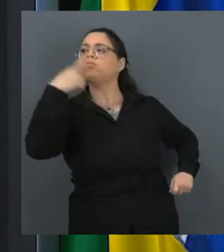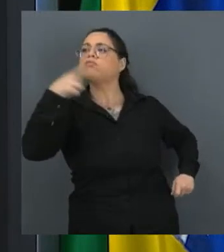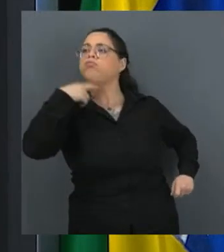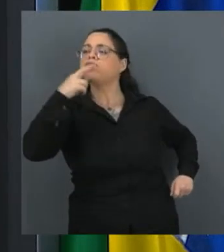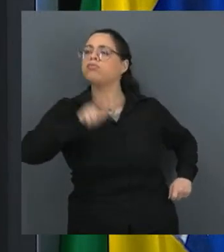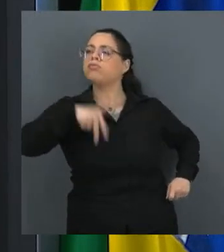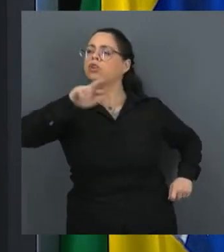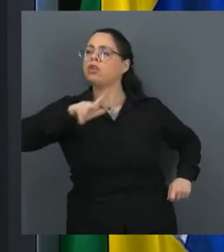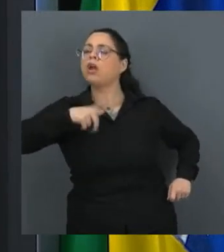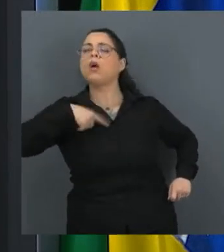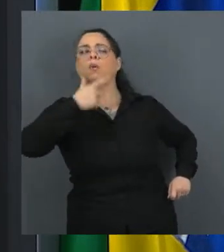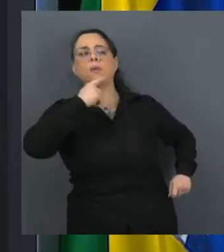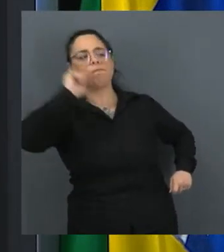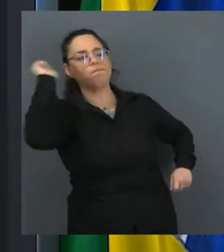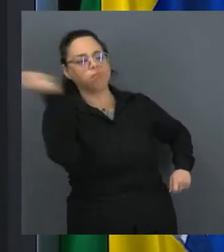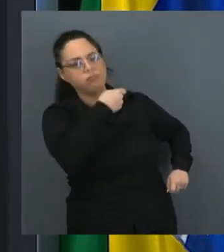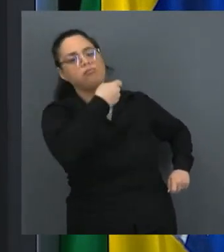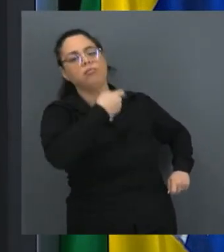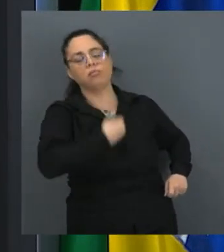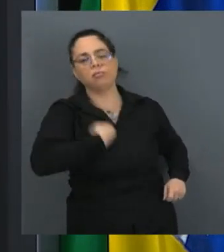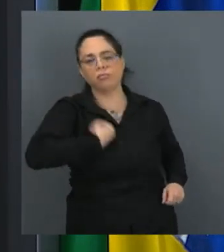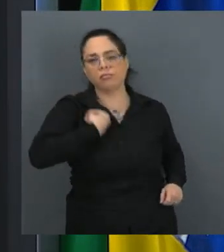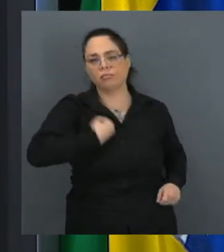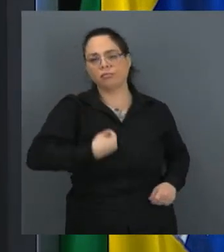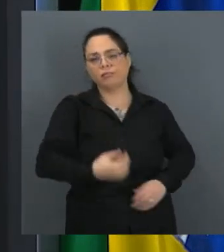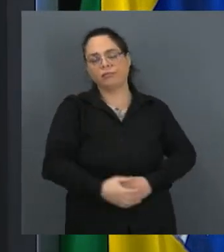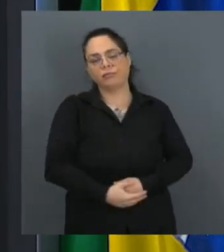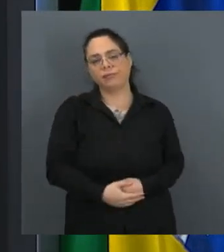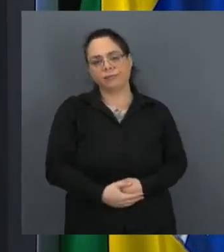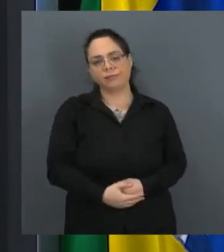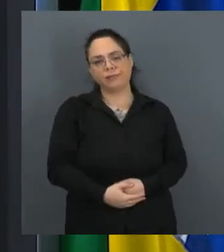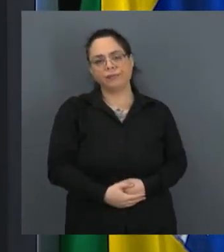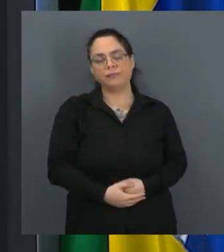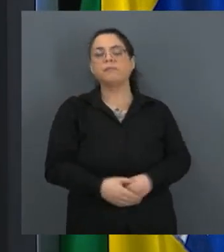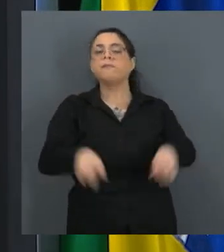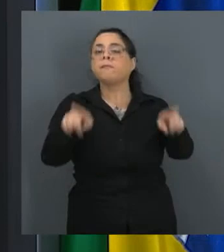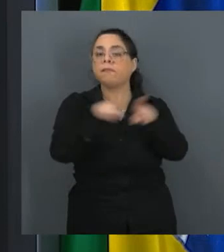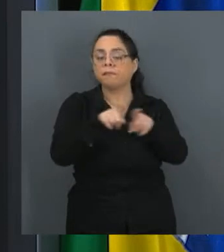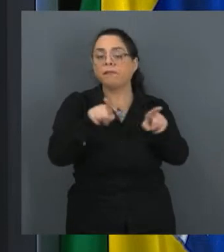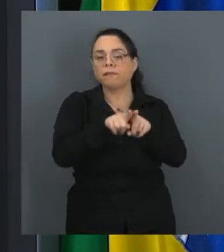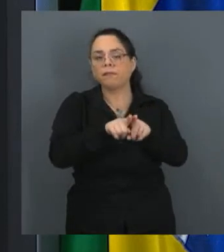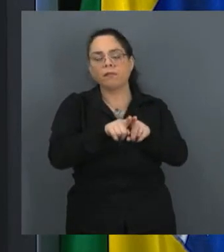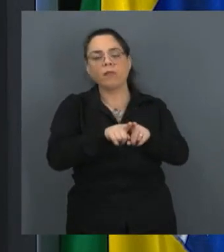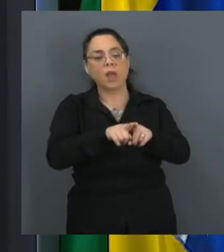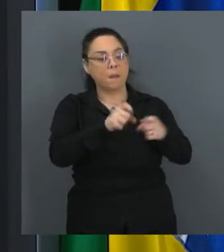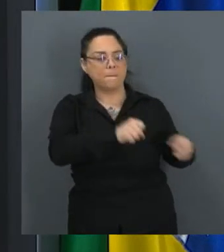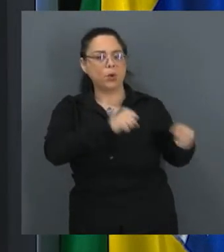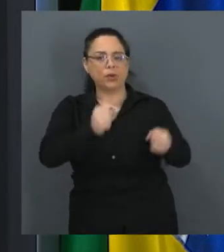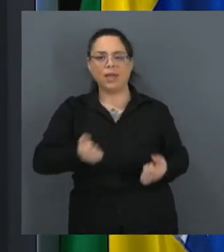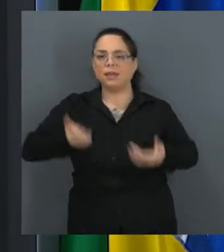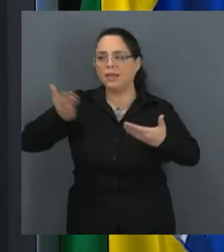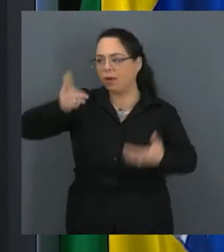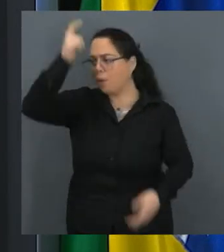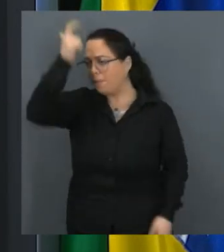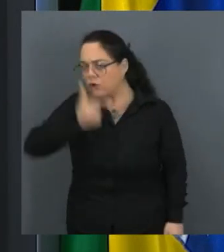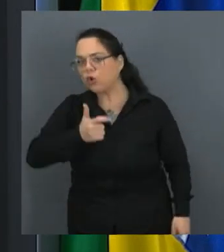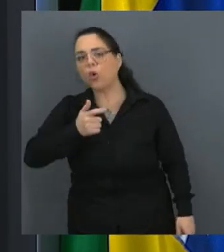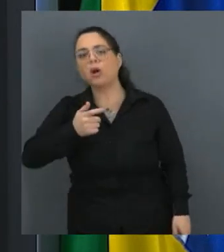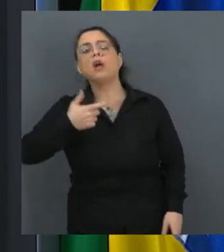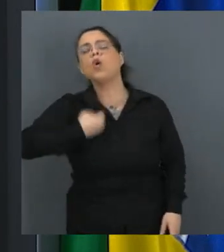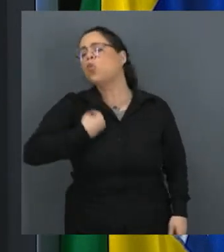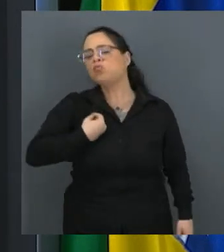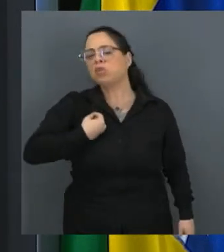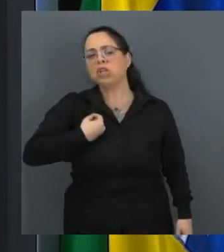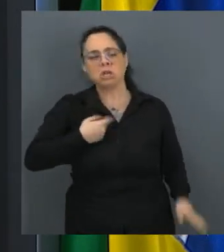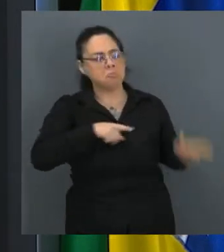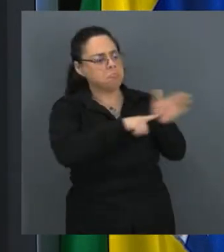posição diferente. Com poderes para denunciar, investigar, julgar e condenar sem direito a recurso,